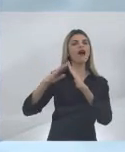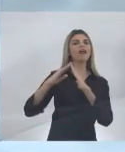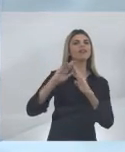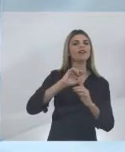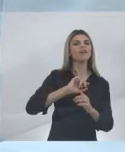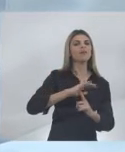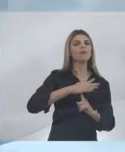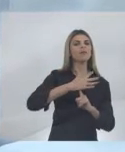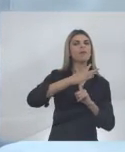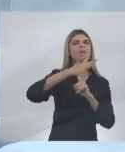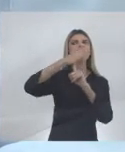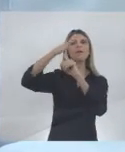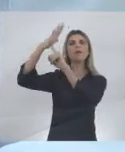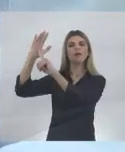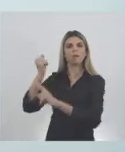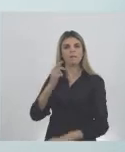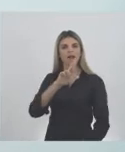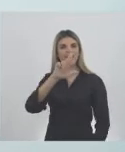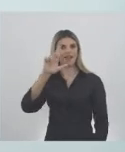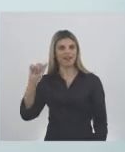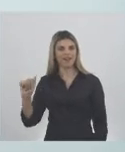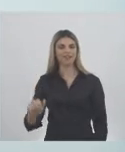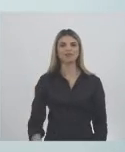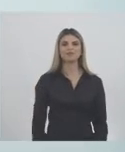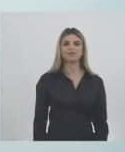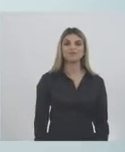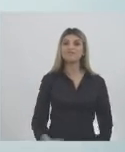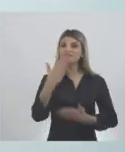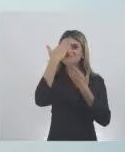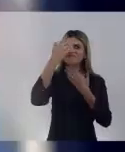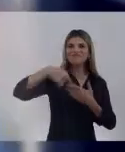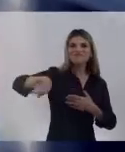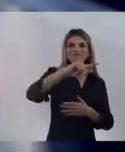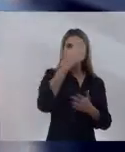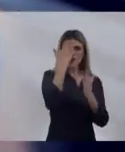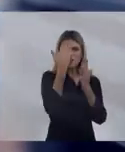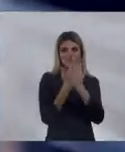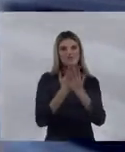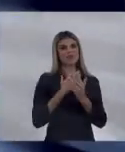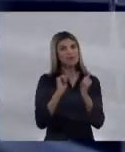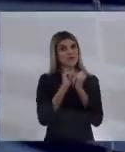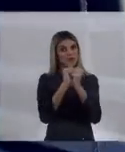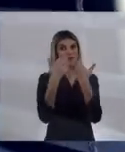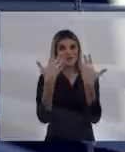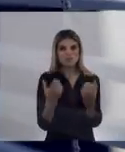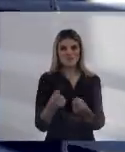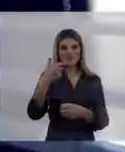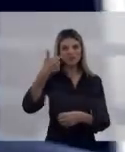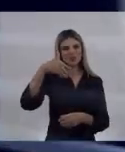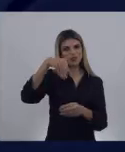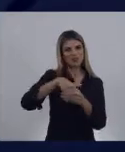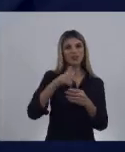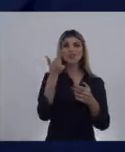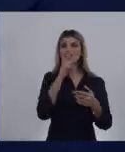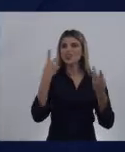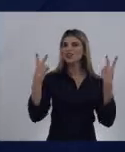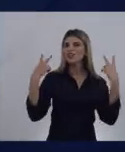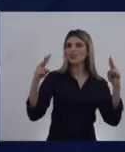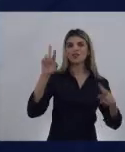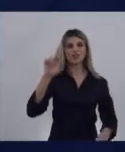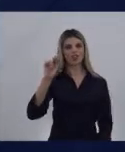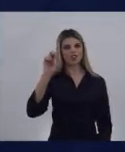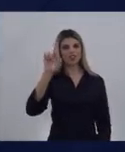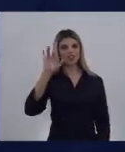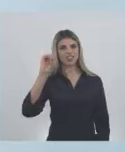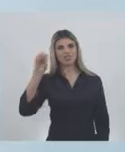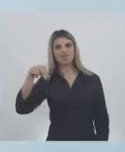Erika é formada em odontologia e atende no consultório no centro de Nova Iguaçu. É nessa mulher de muita fibra e determinação que